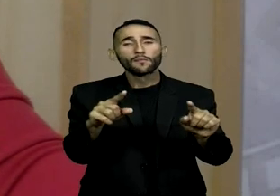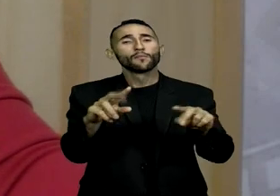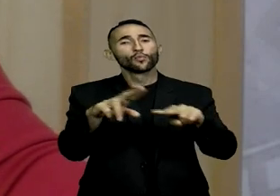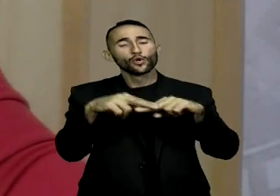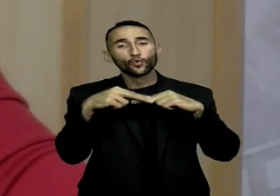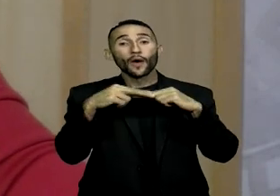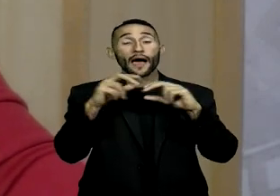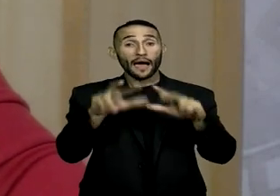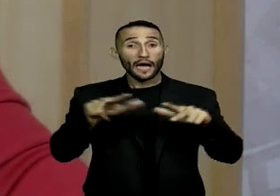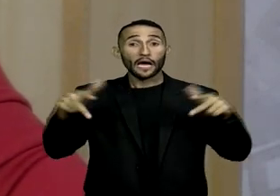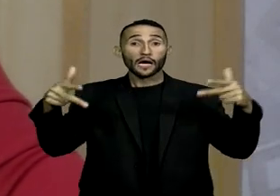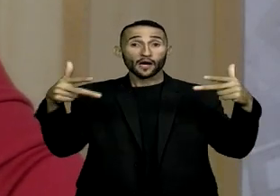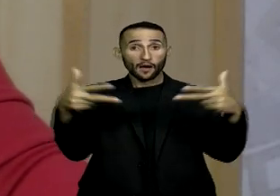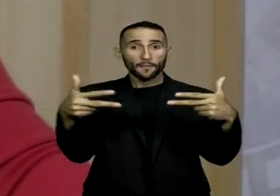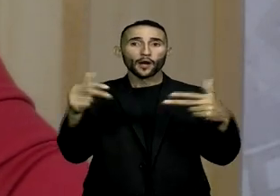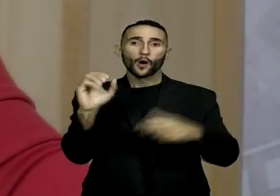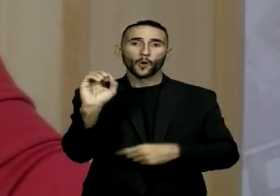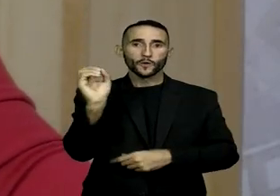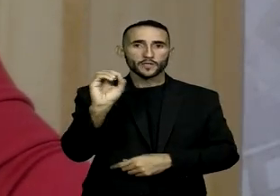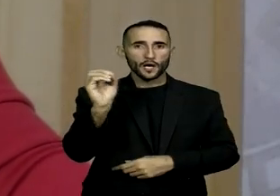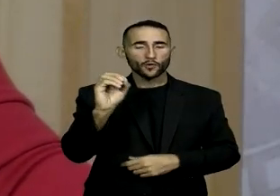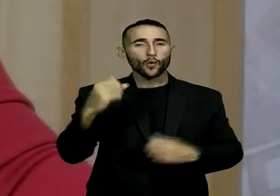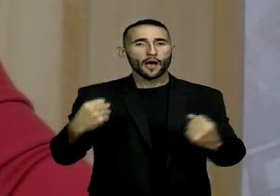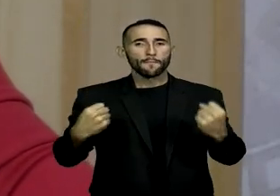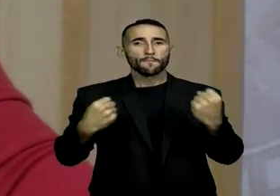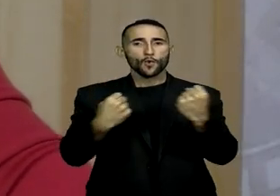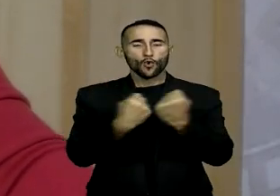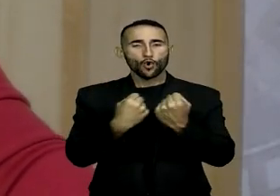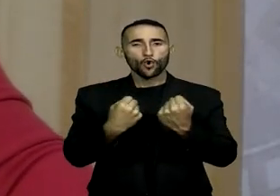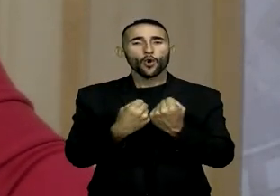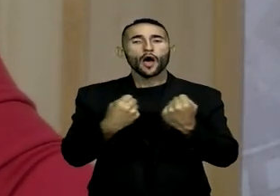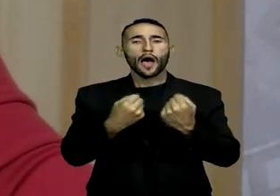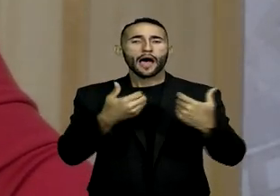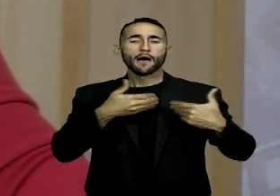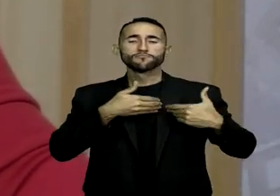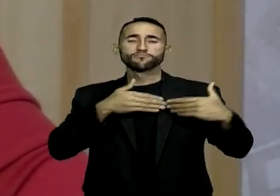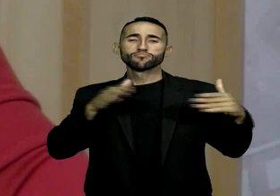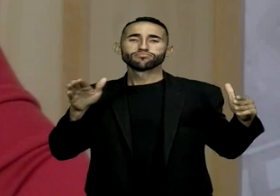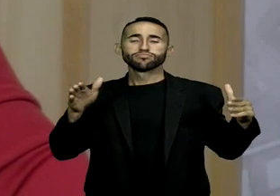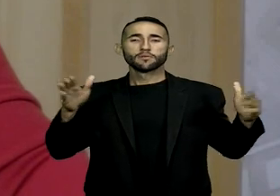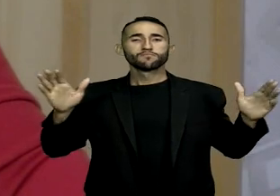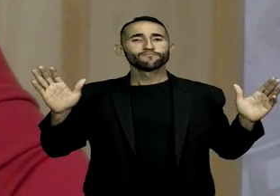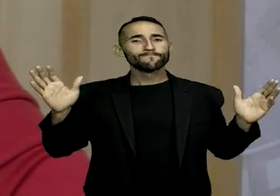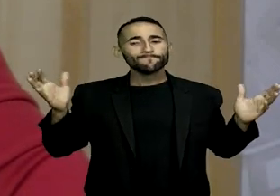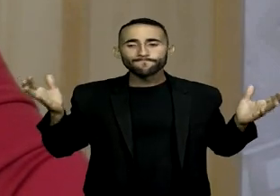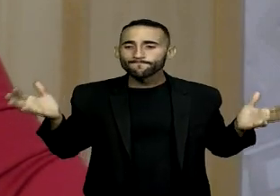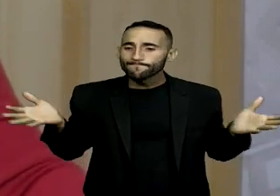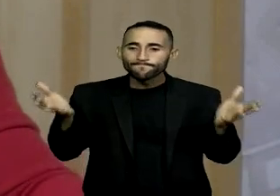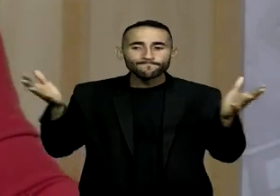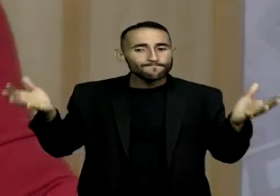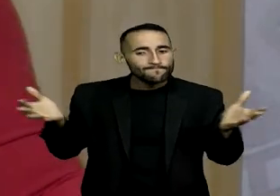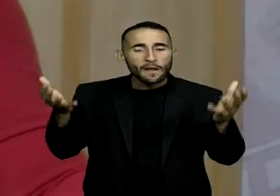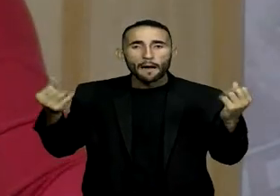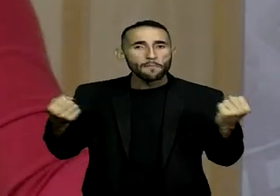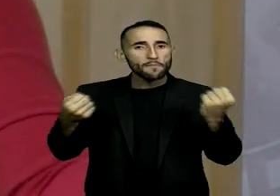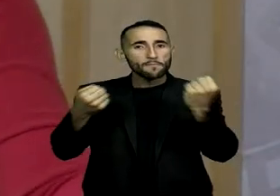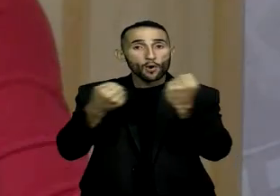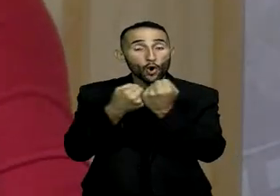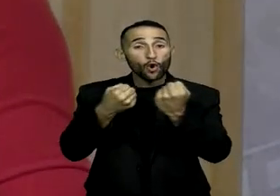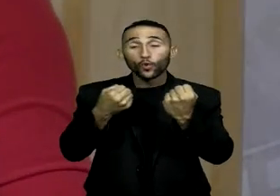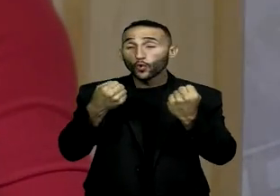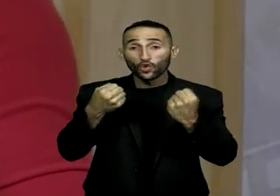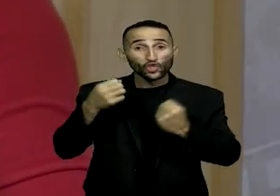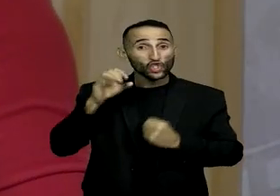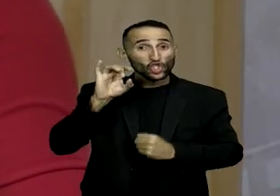de Osasco. Ela abre o coração, abre os braços, não só as vereadoras mulheres, mas todos